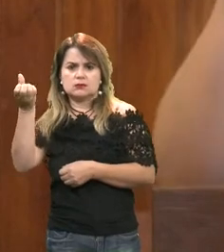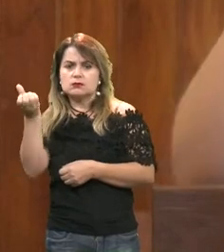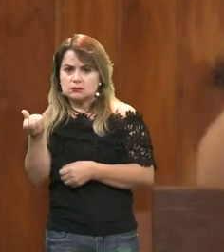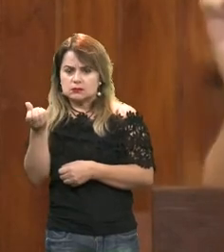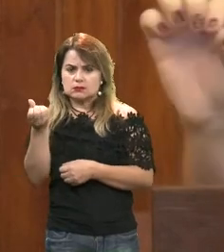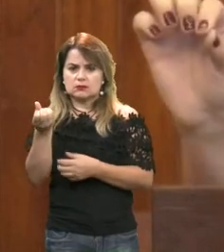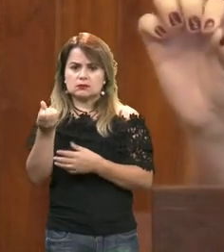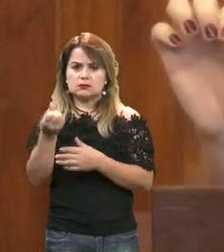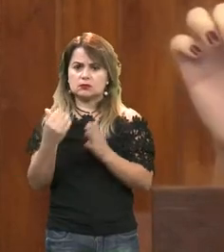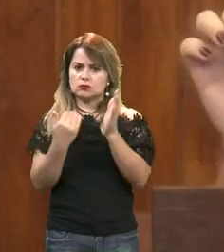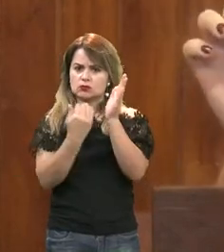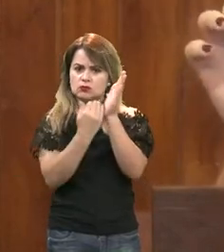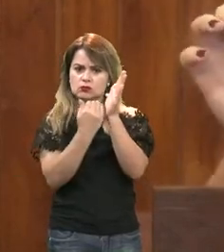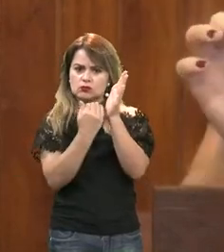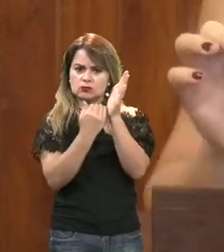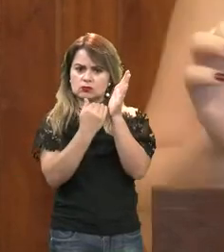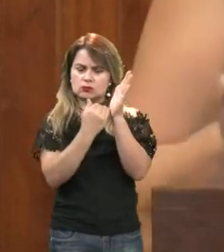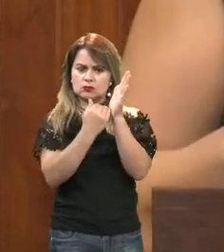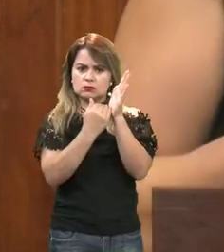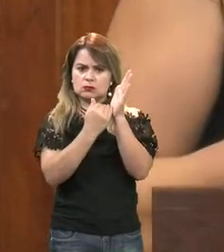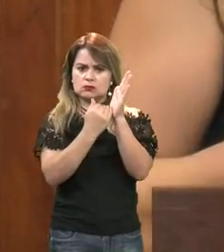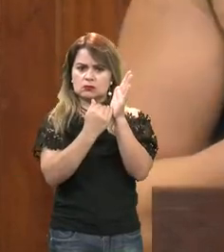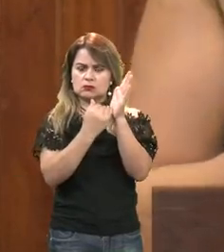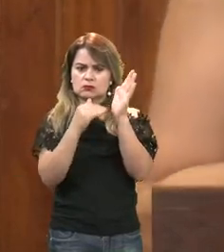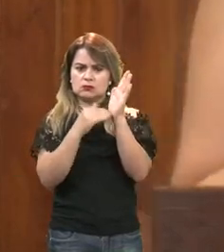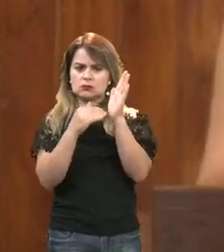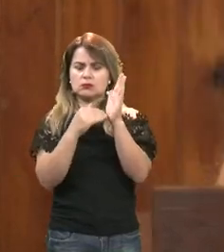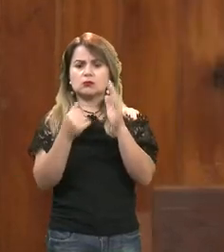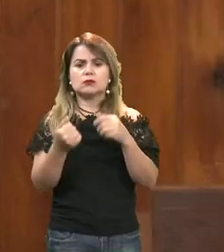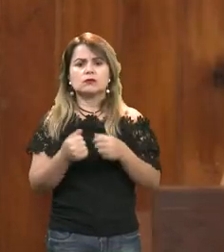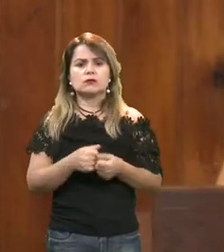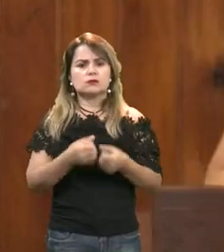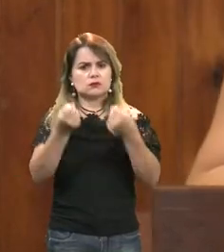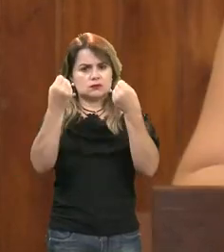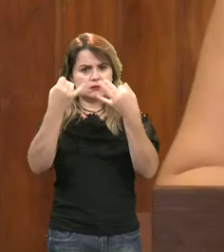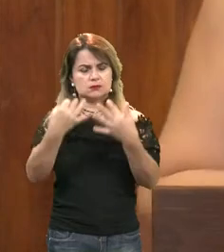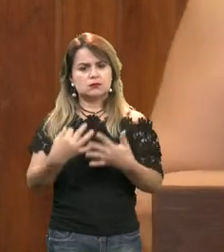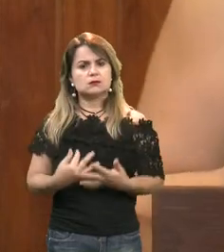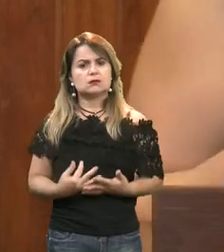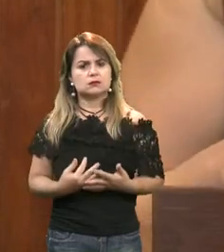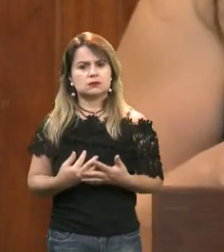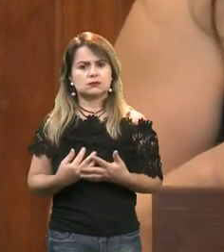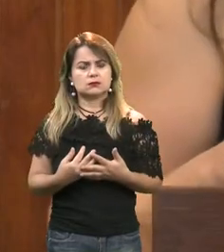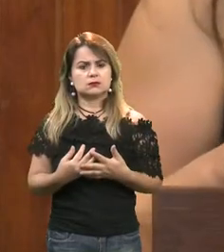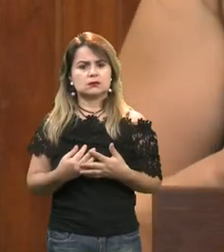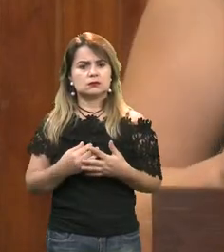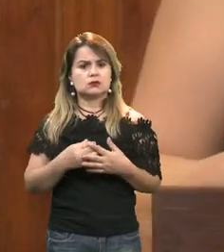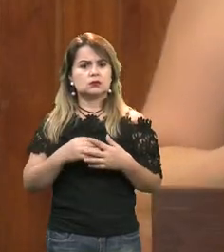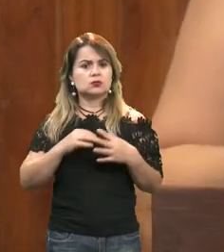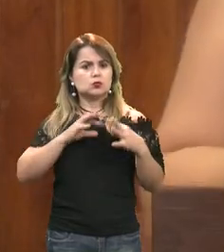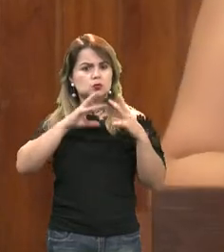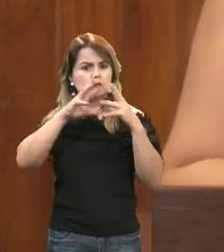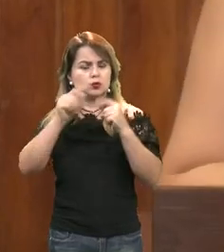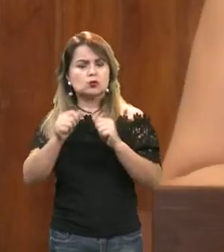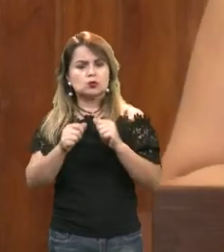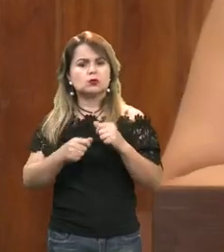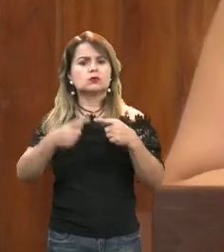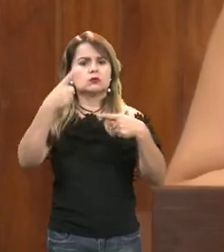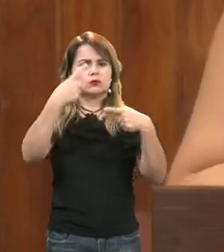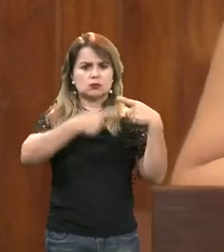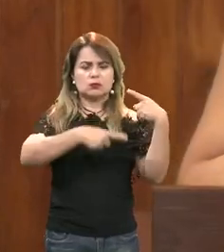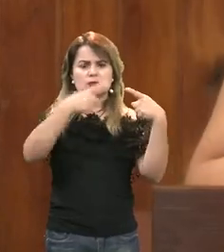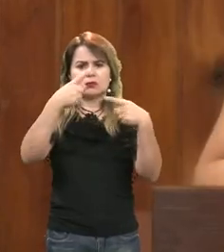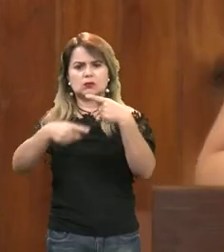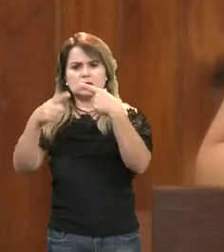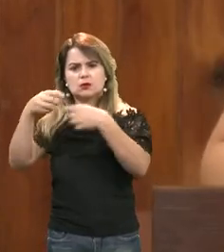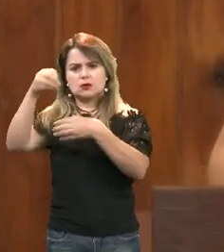ela, ao final de todas as proibições, ela chega e diz: olha, tudo isso é proibido. A cultura,